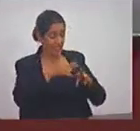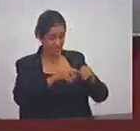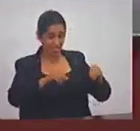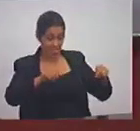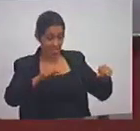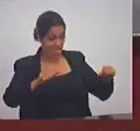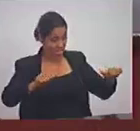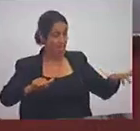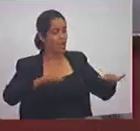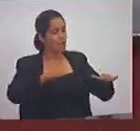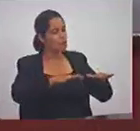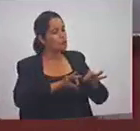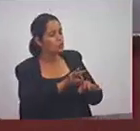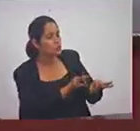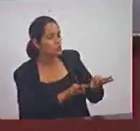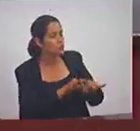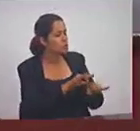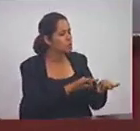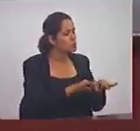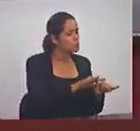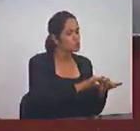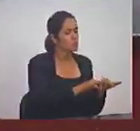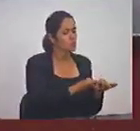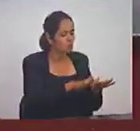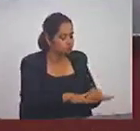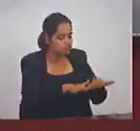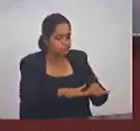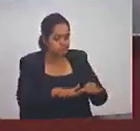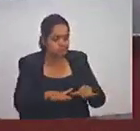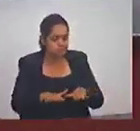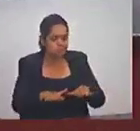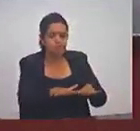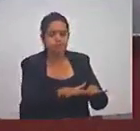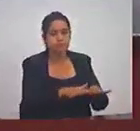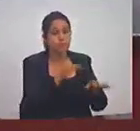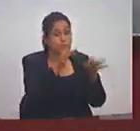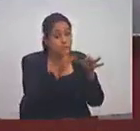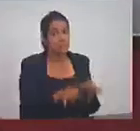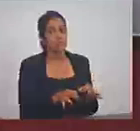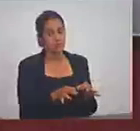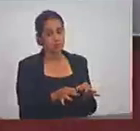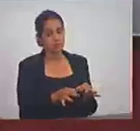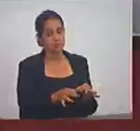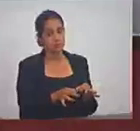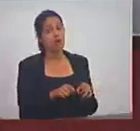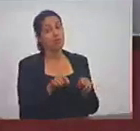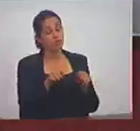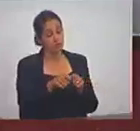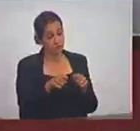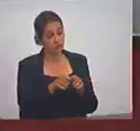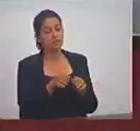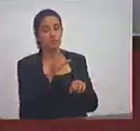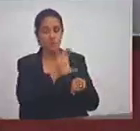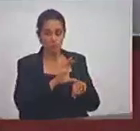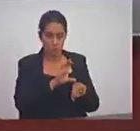asfalto. Então, o defeito não é no asfalto. O defeito foi na terraplanagem. Então, precisa-se fazer um curso, pessoal, que mexe com a